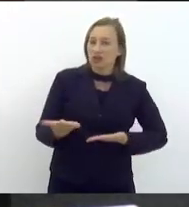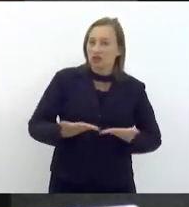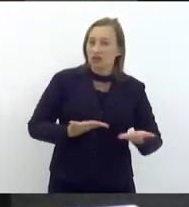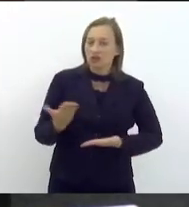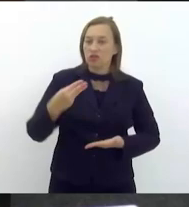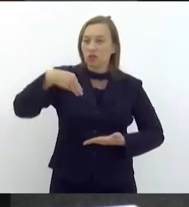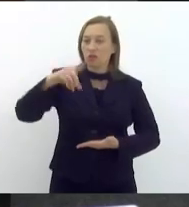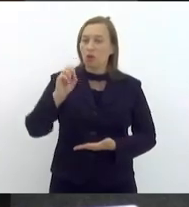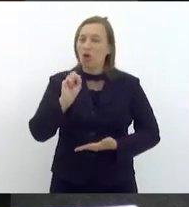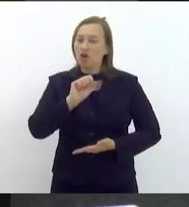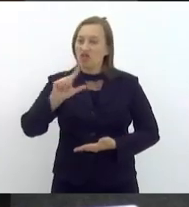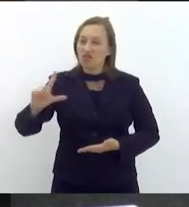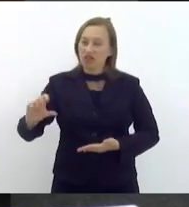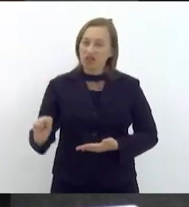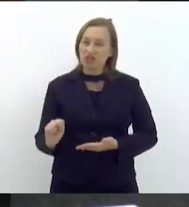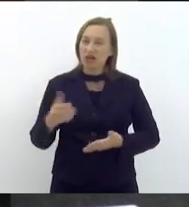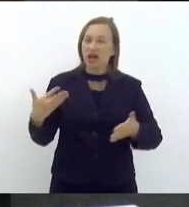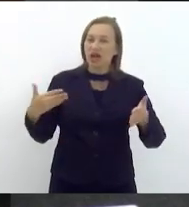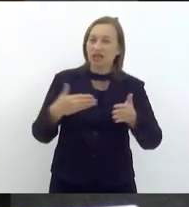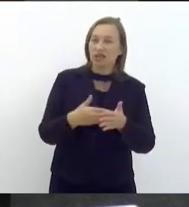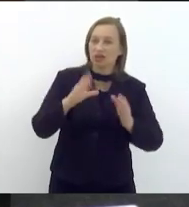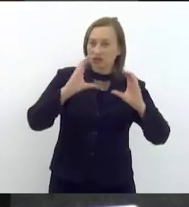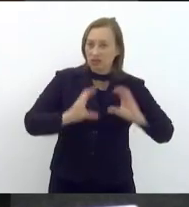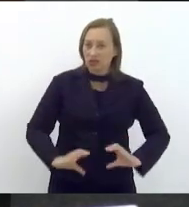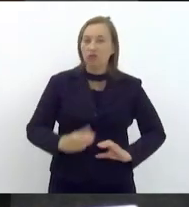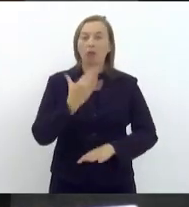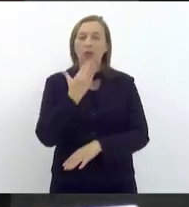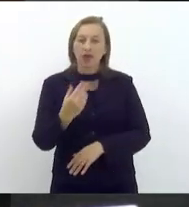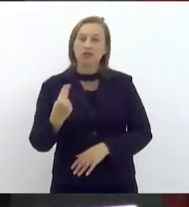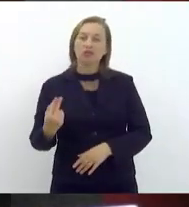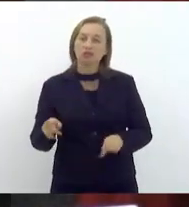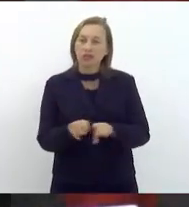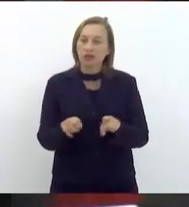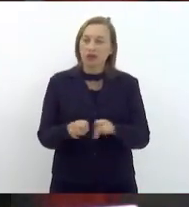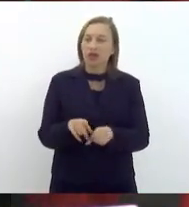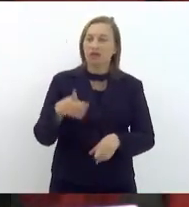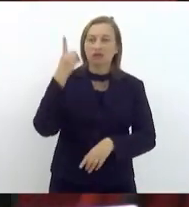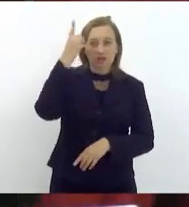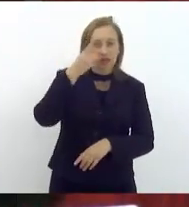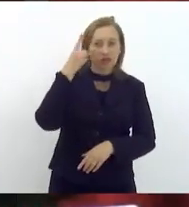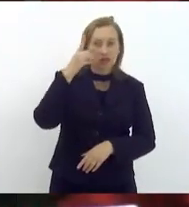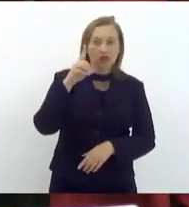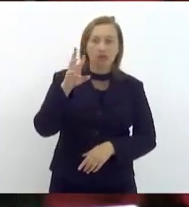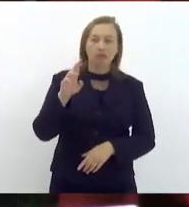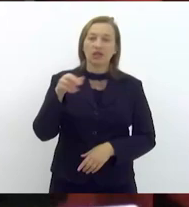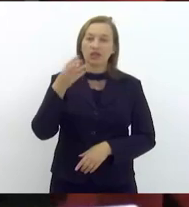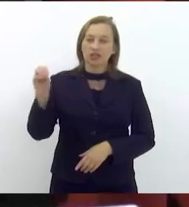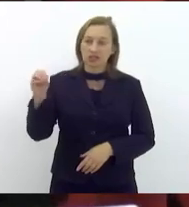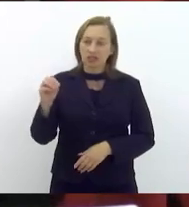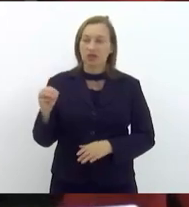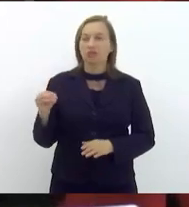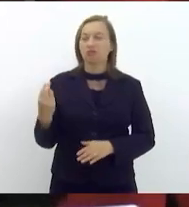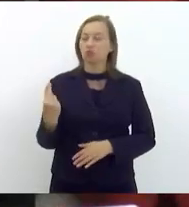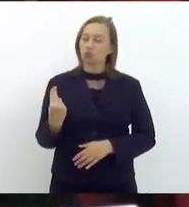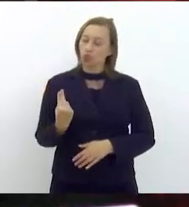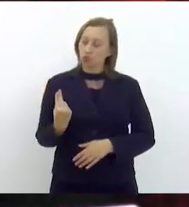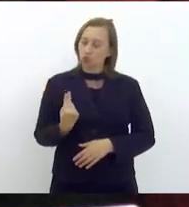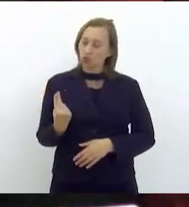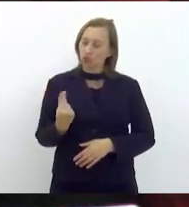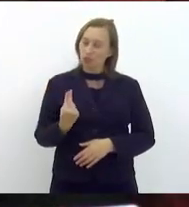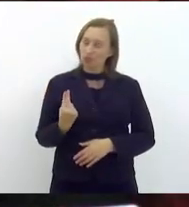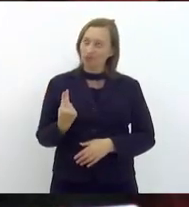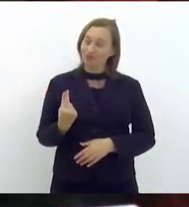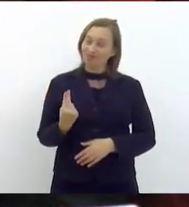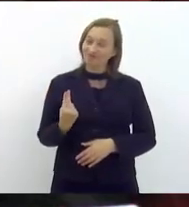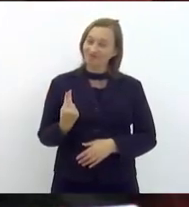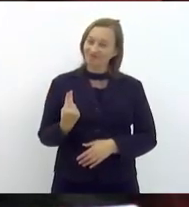o cidadão onde suma importância e eu já peço aí também ao Deputado brasão autor da proposta se eu puder ser é